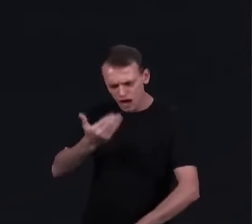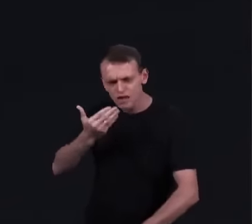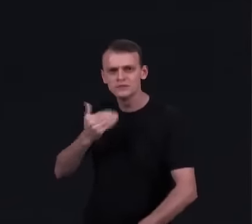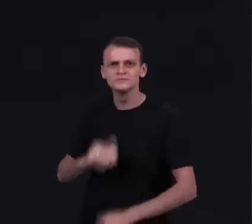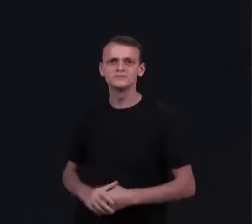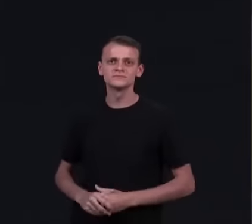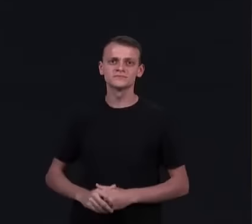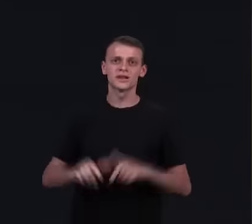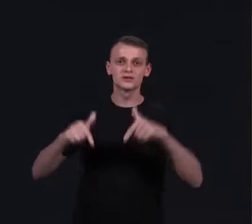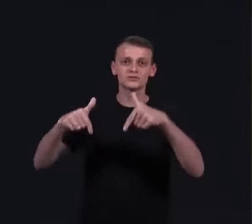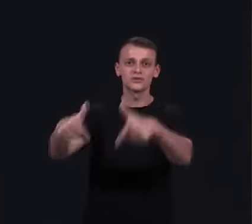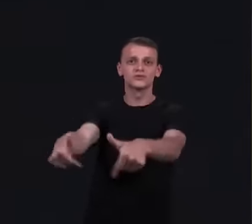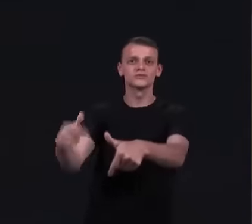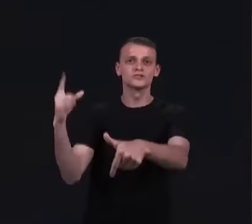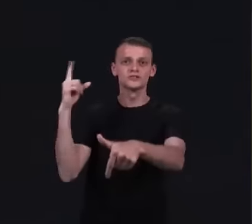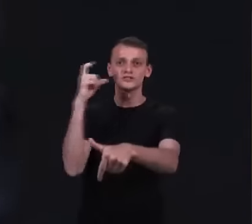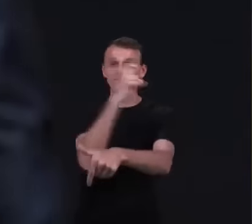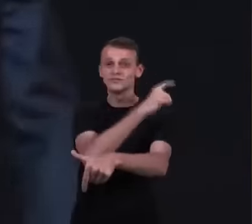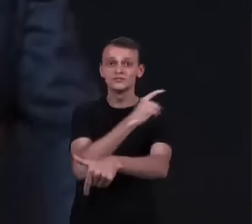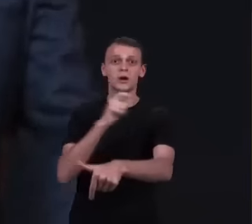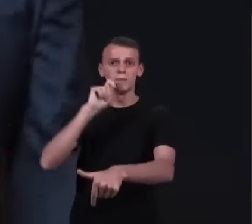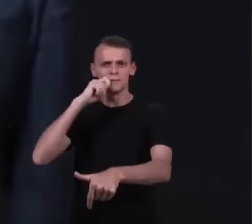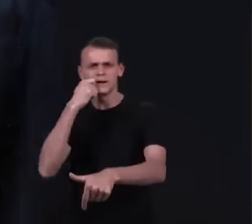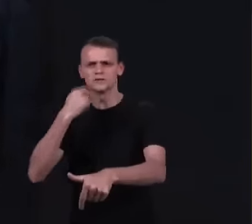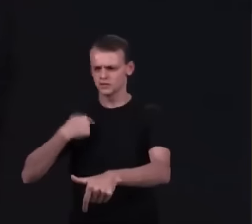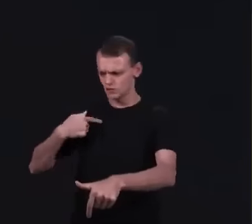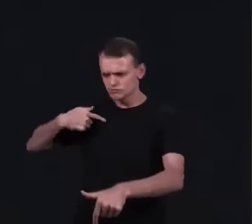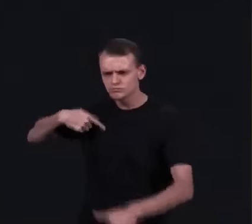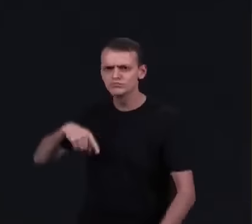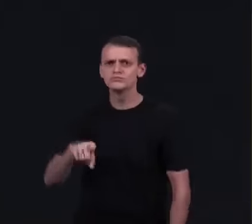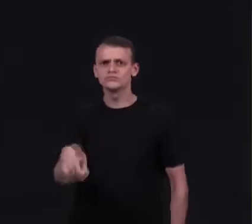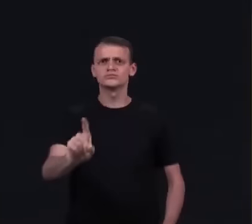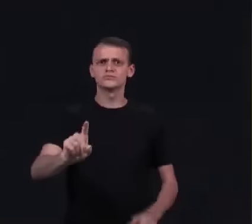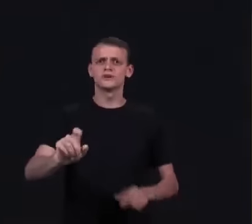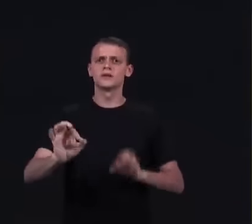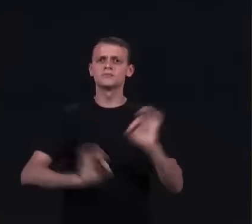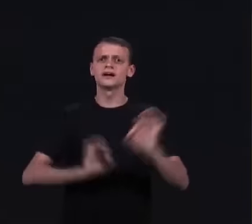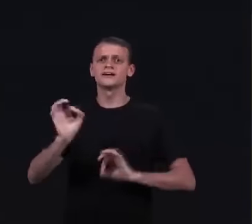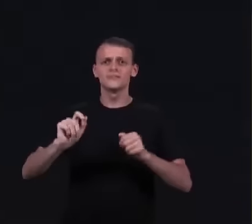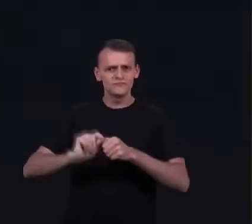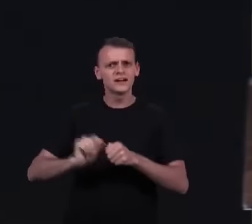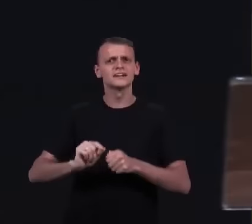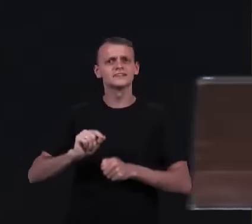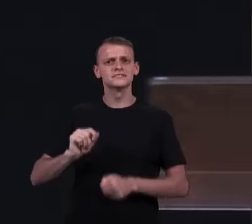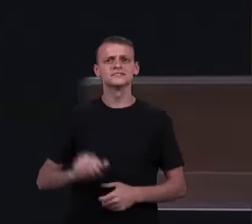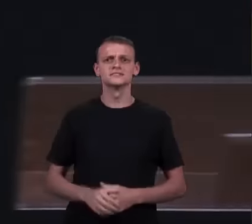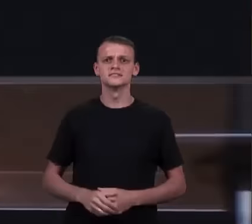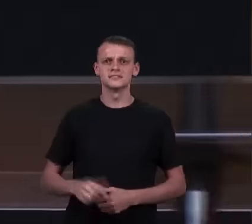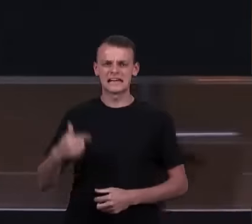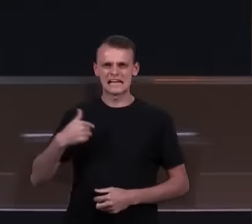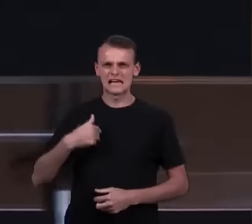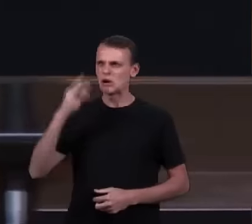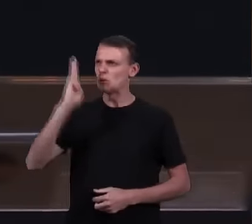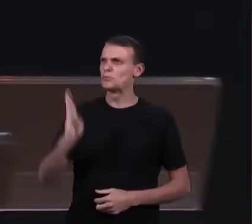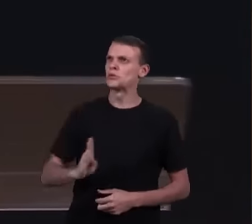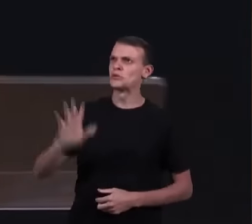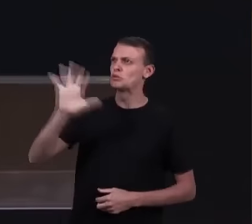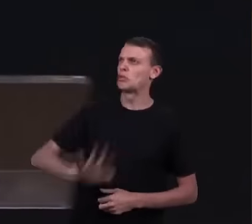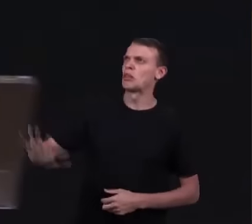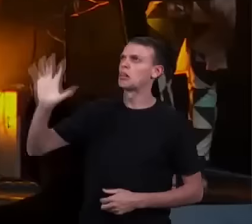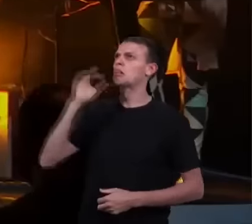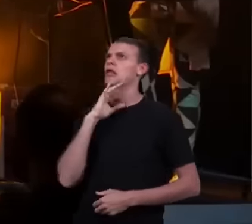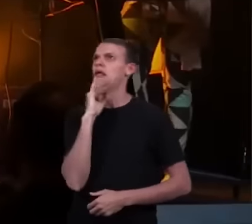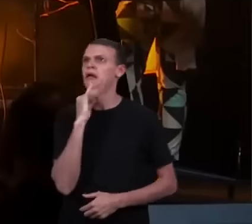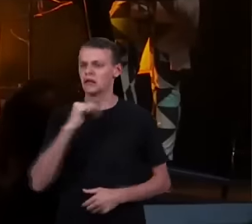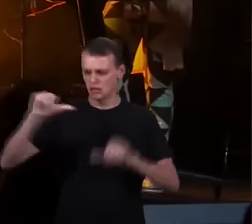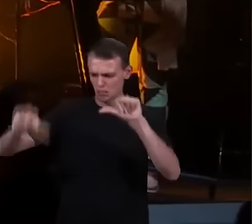Essas situações de crise política é o nosso pão. Nós não vamos desistir do Brasil. Nós não vamos desistir das